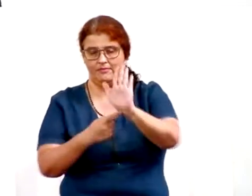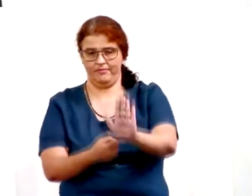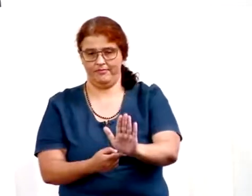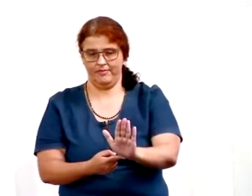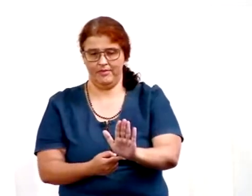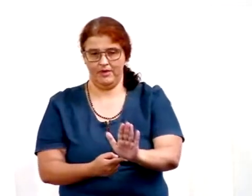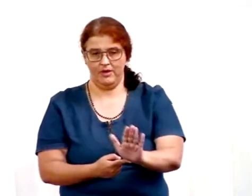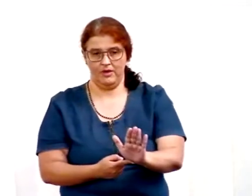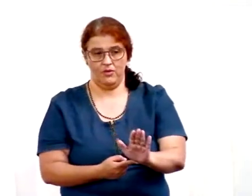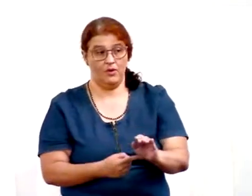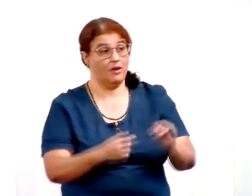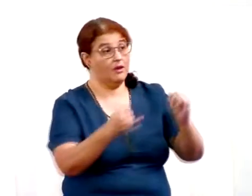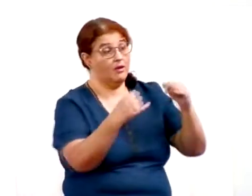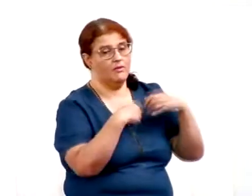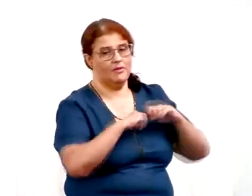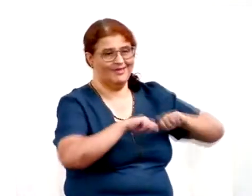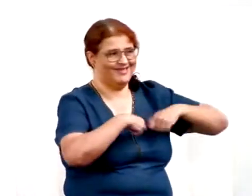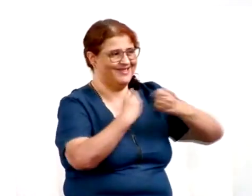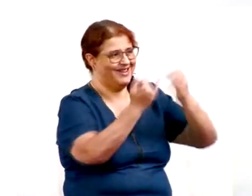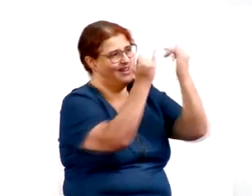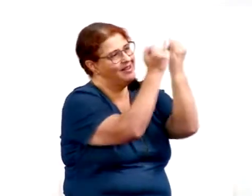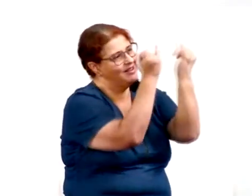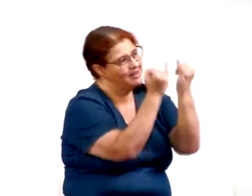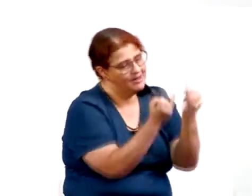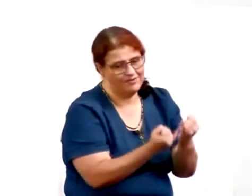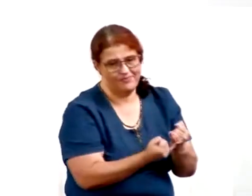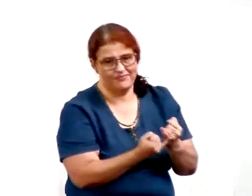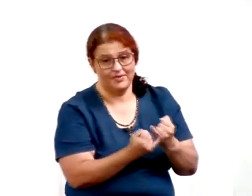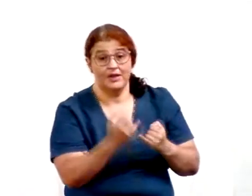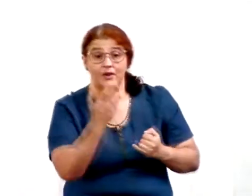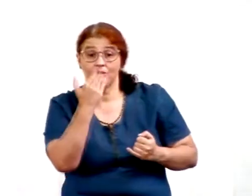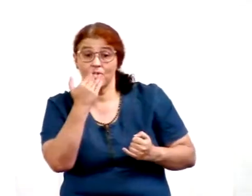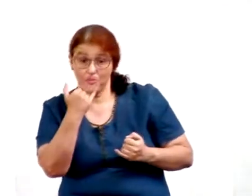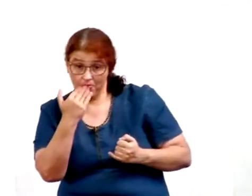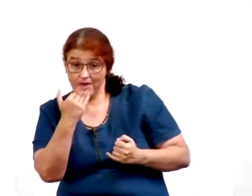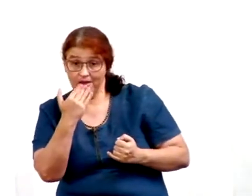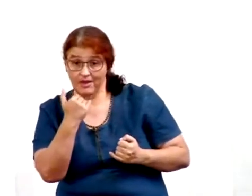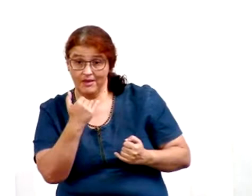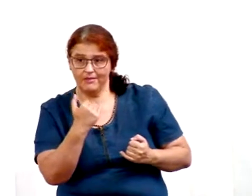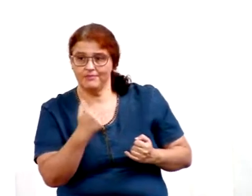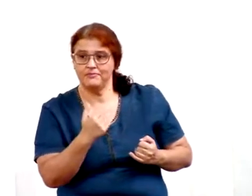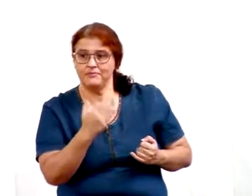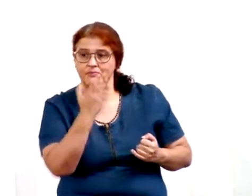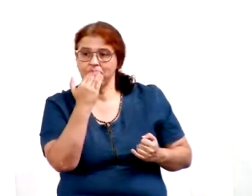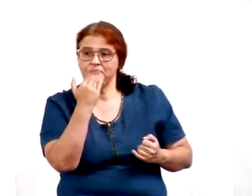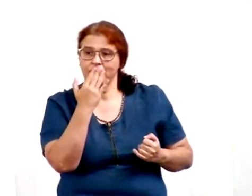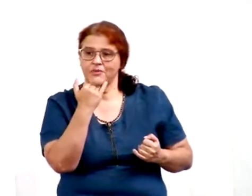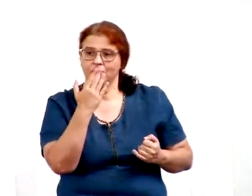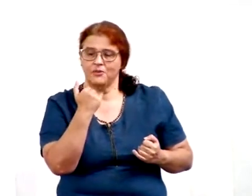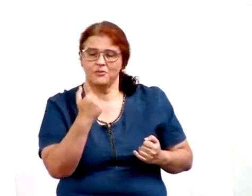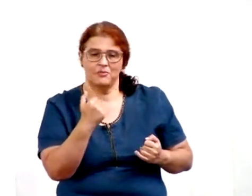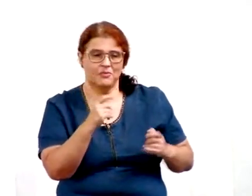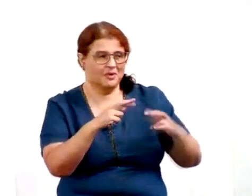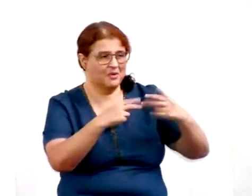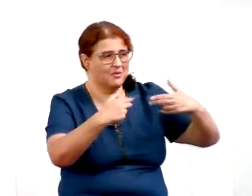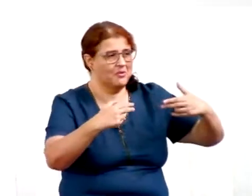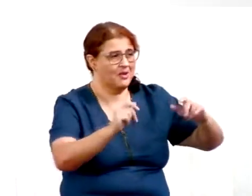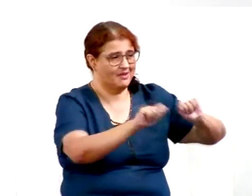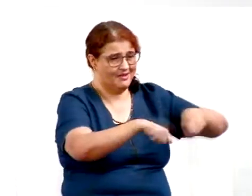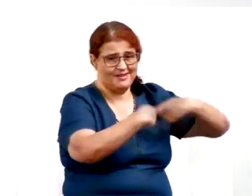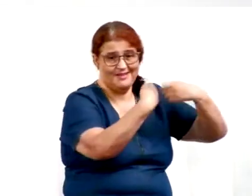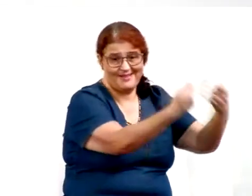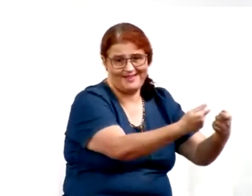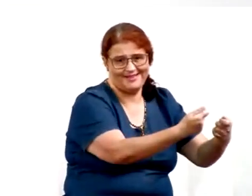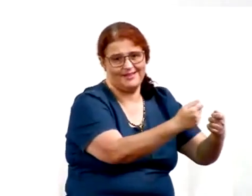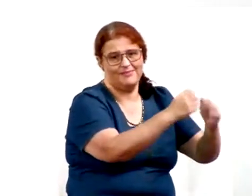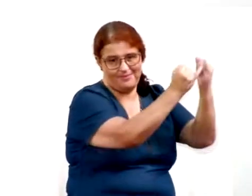sacrifícios, o comer comidas sacrificadas a outros ídolos, para um problema mais interno e sutil, que é o problema